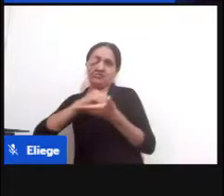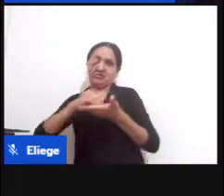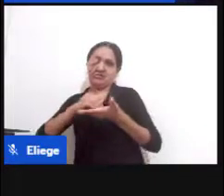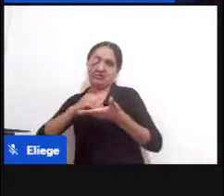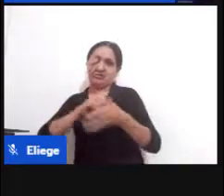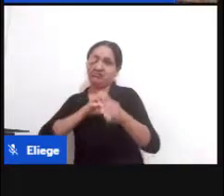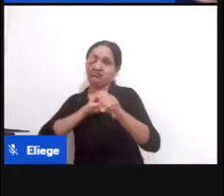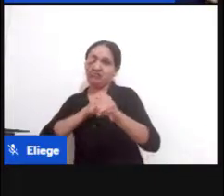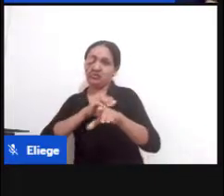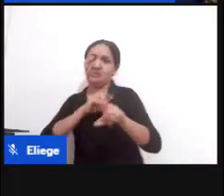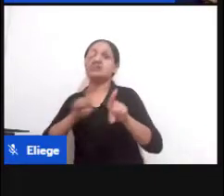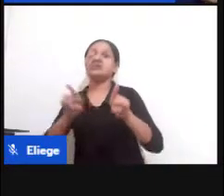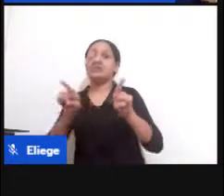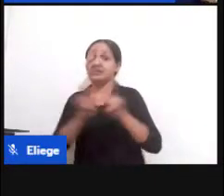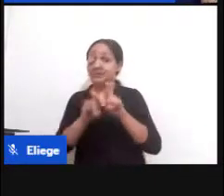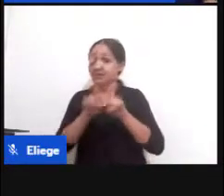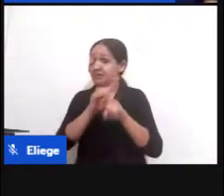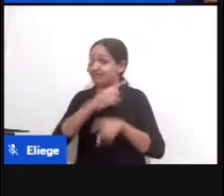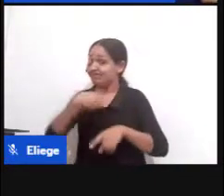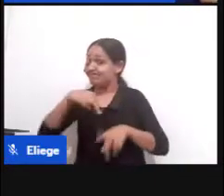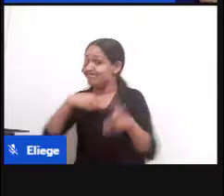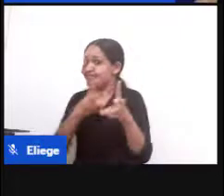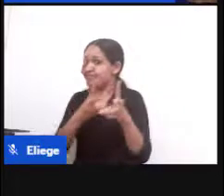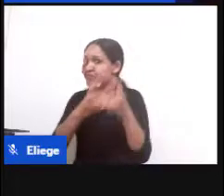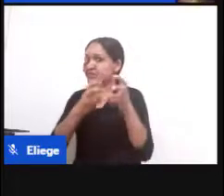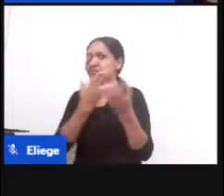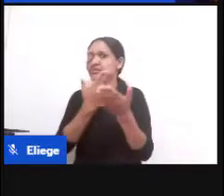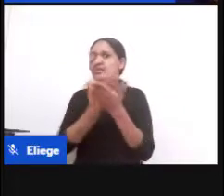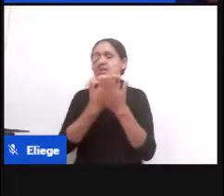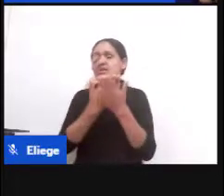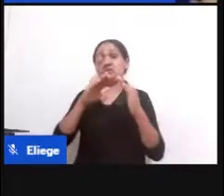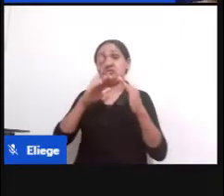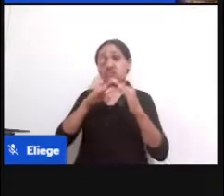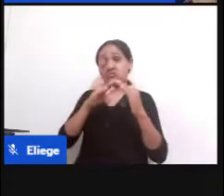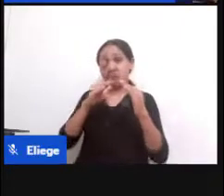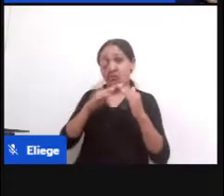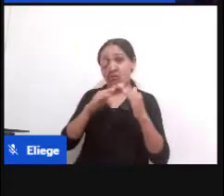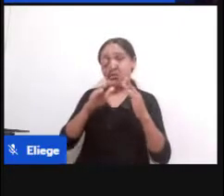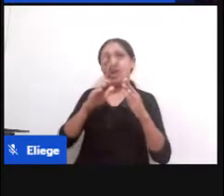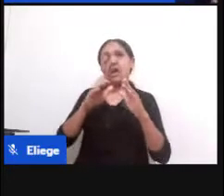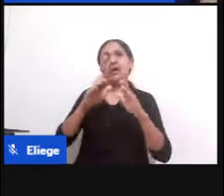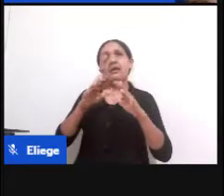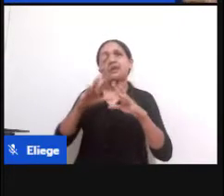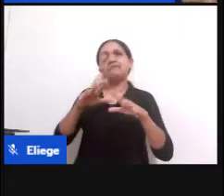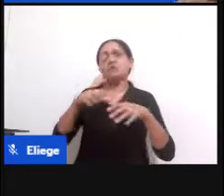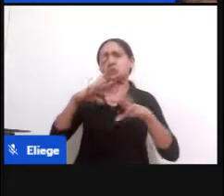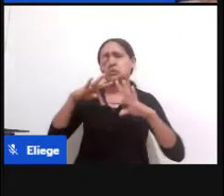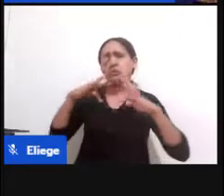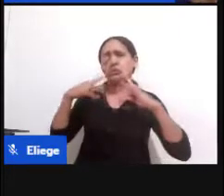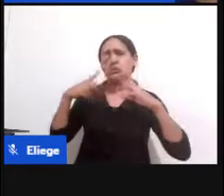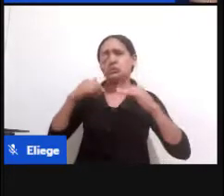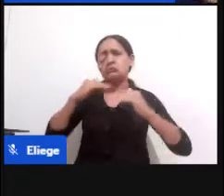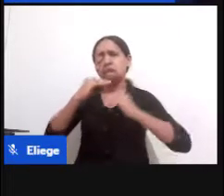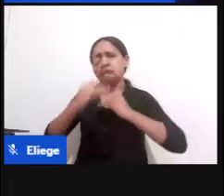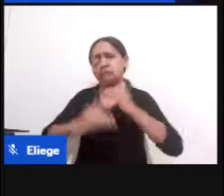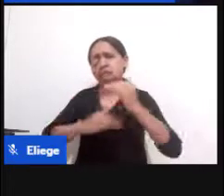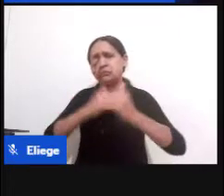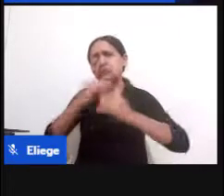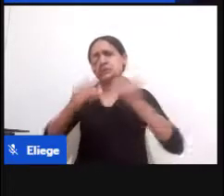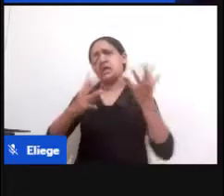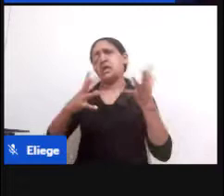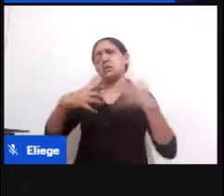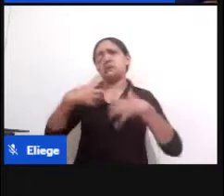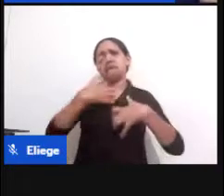nos estudos que tem apontado que essa angústia, esse processo de desgaste que teve durante